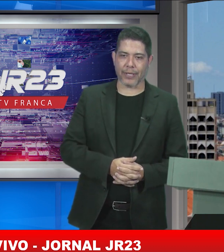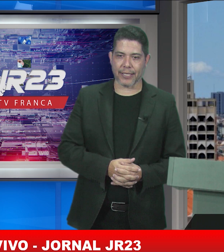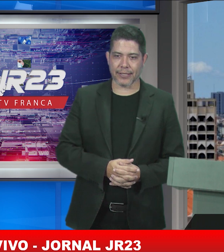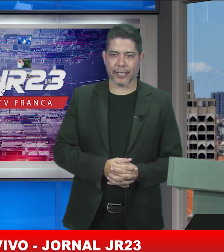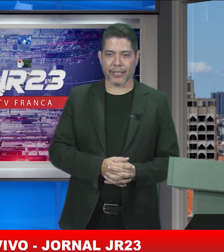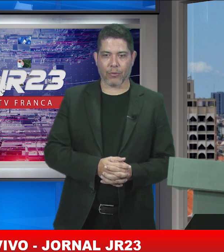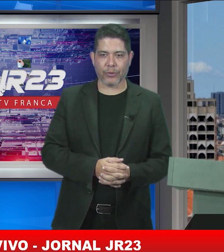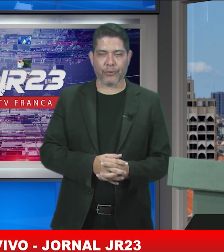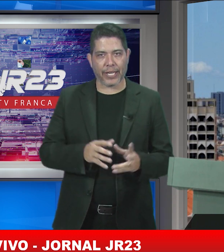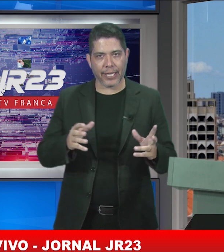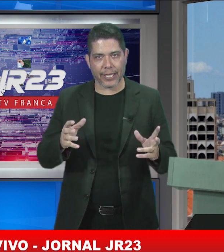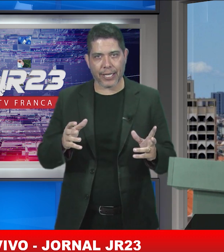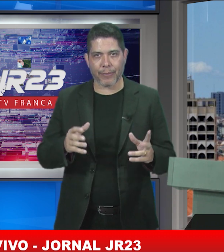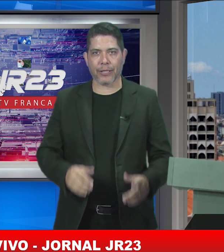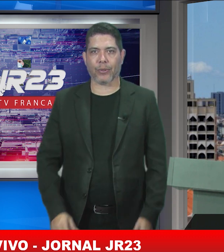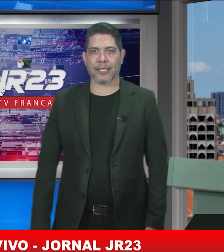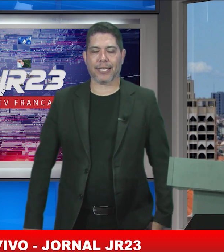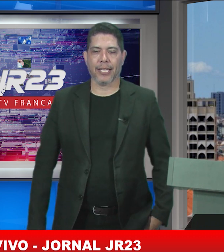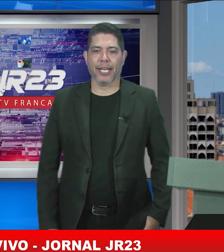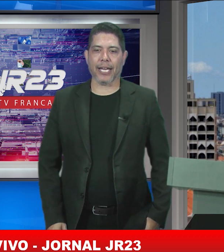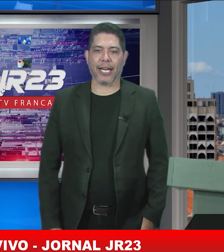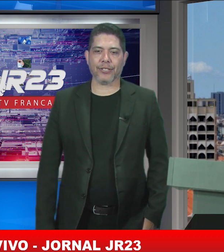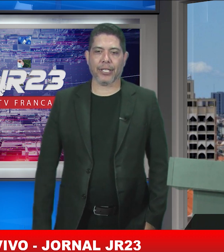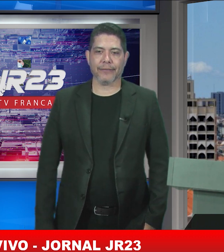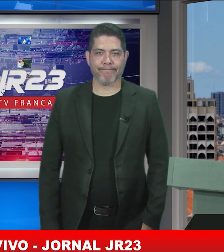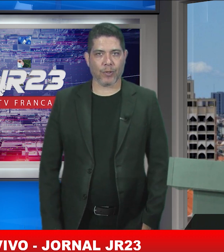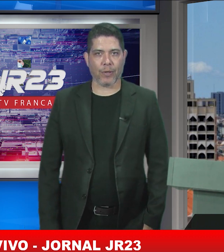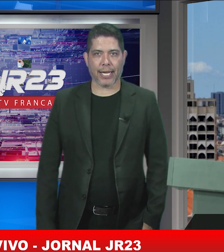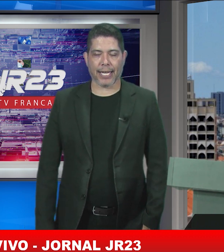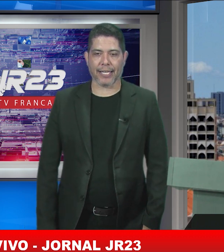humano faz, né? E quando vem, aí a mãe natureza reage, não é agradável.